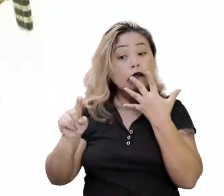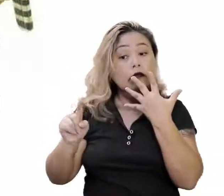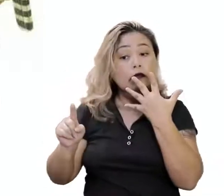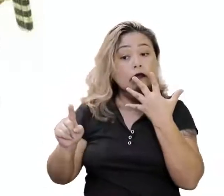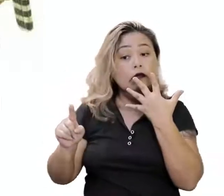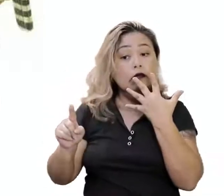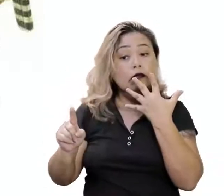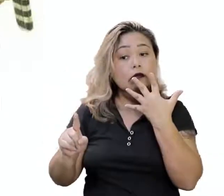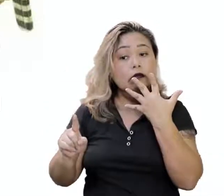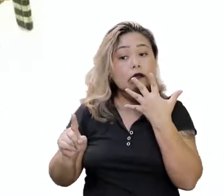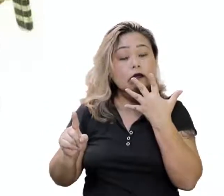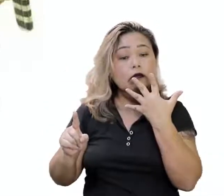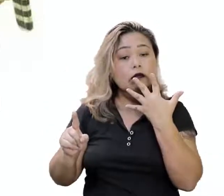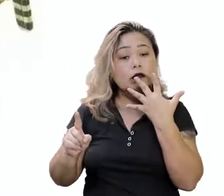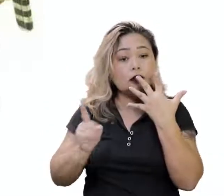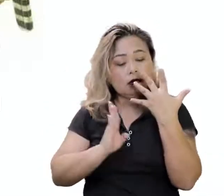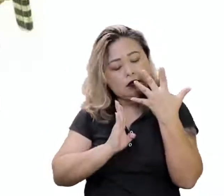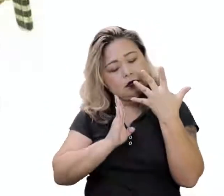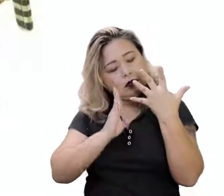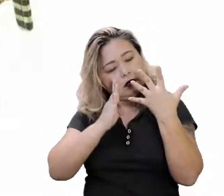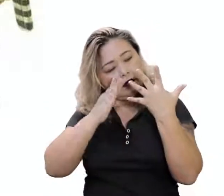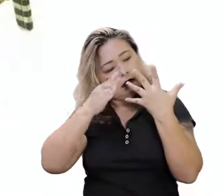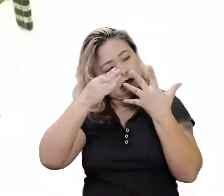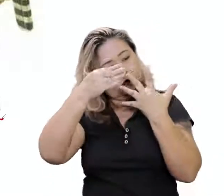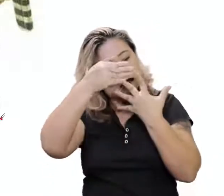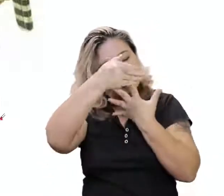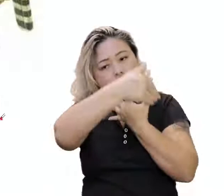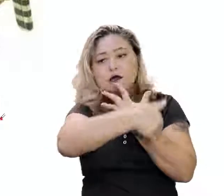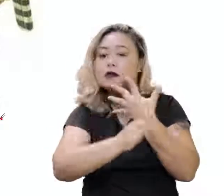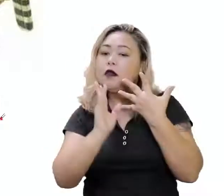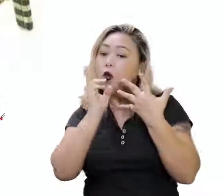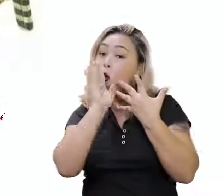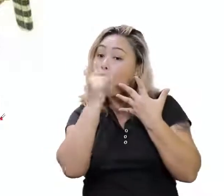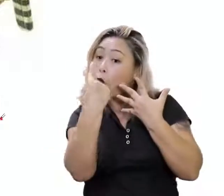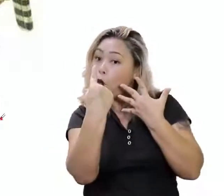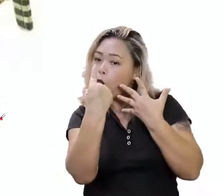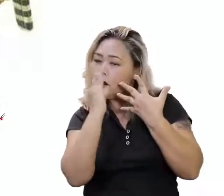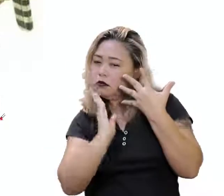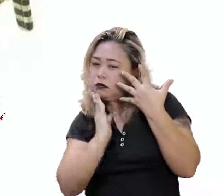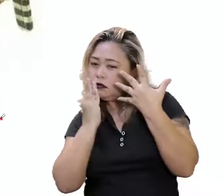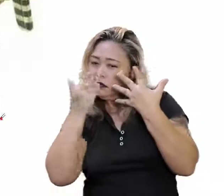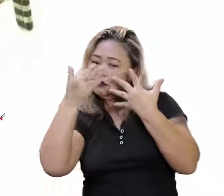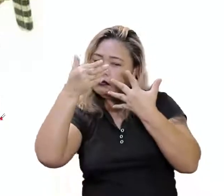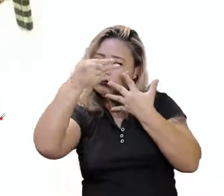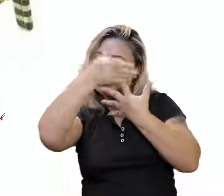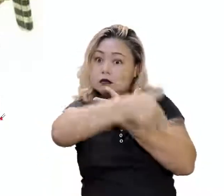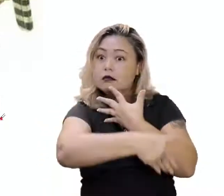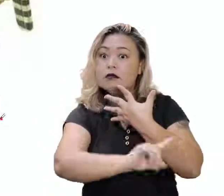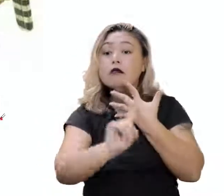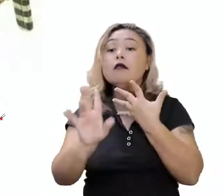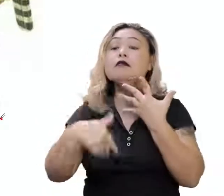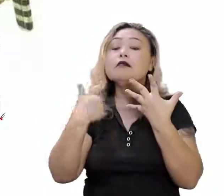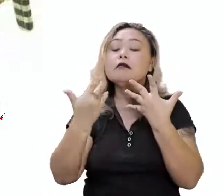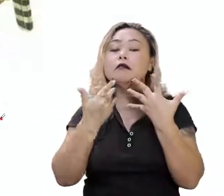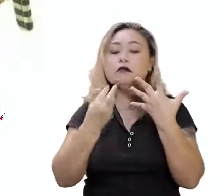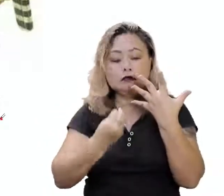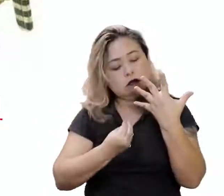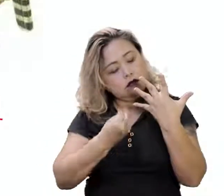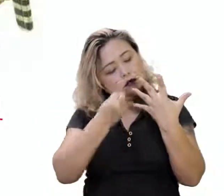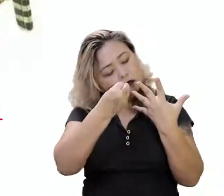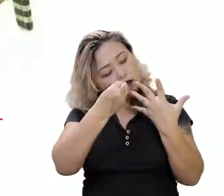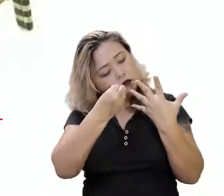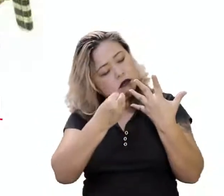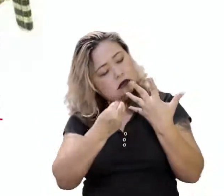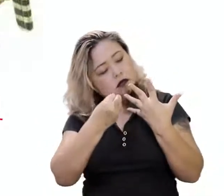sendo numa direção única, a gente diz que ela é unidirecional. E o que vai estar passando de um organismo